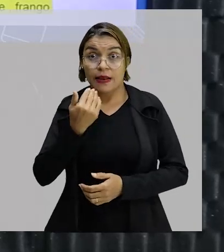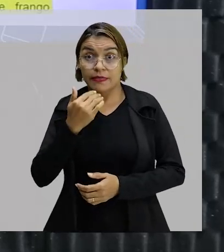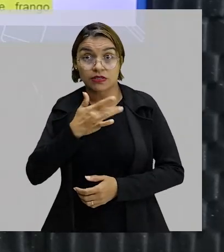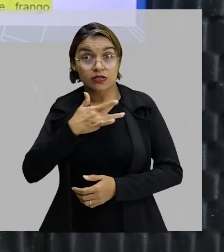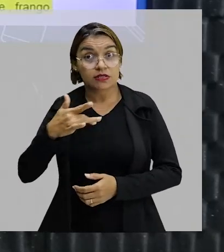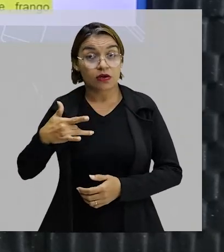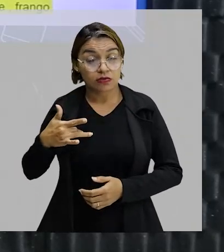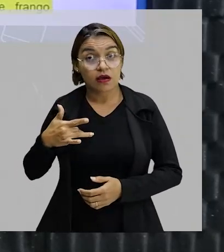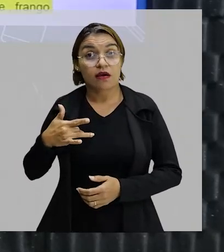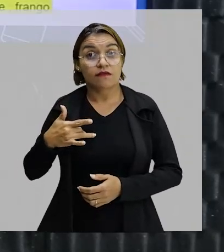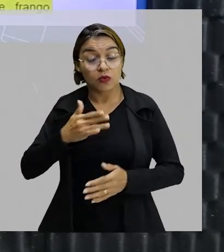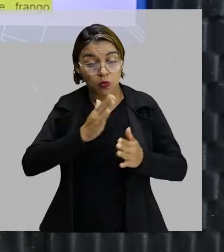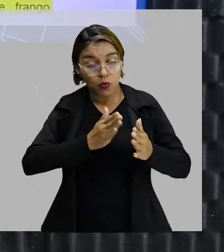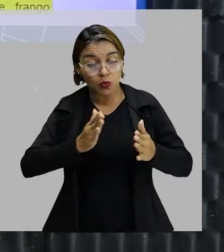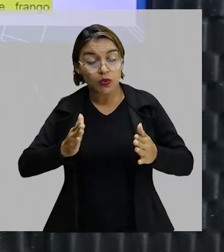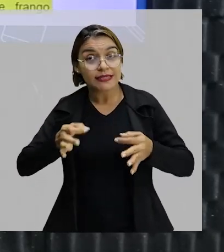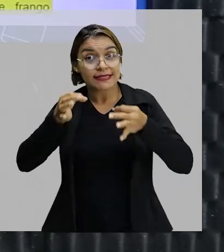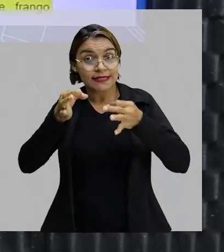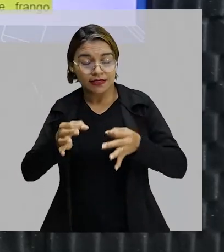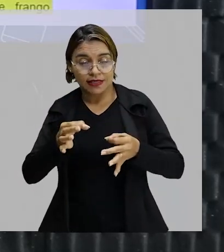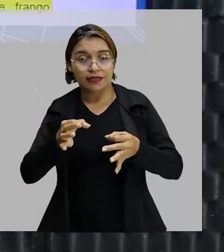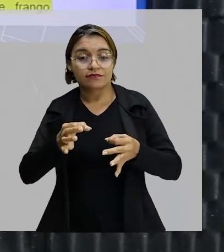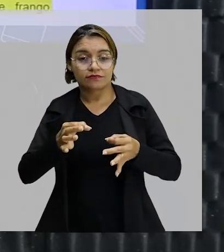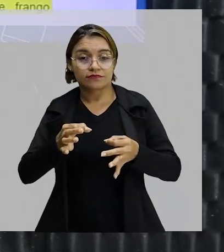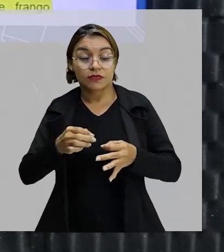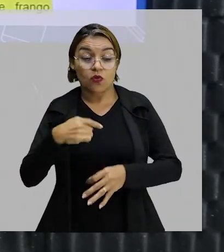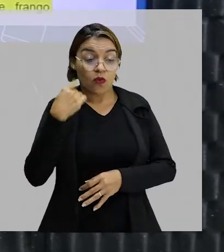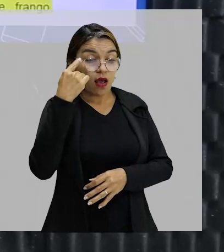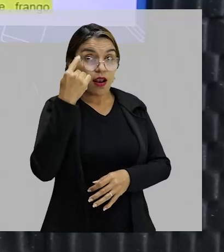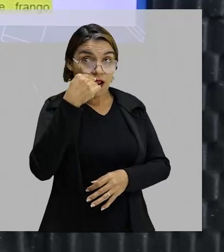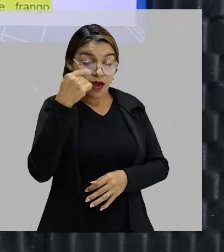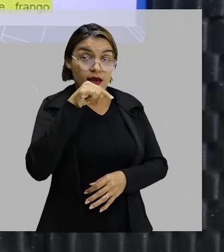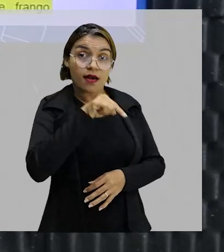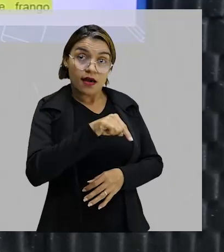essa é a ordem. Então, aqui eles já seguem, né,